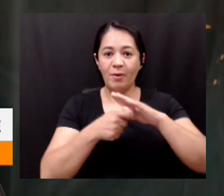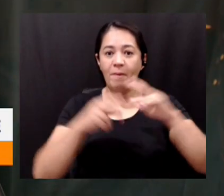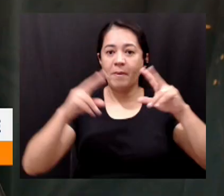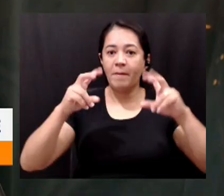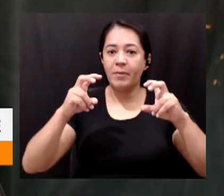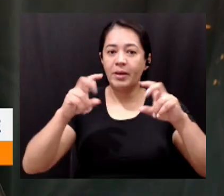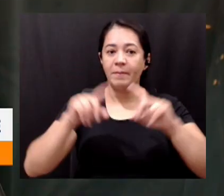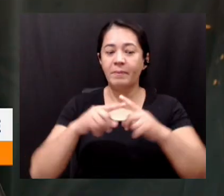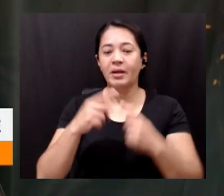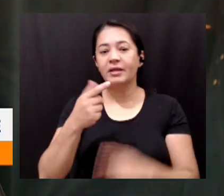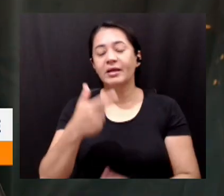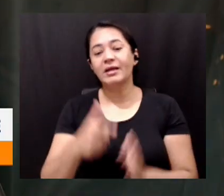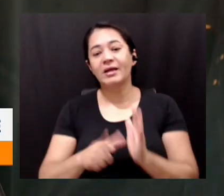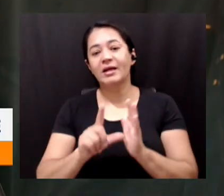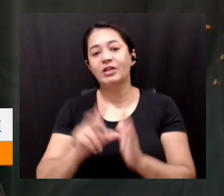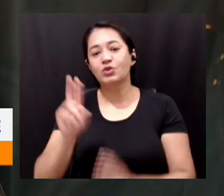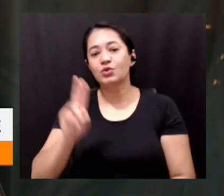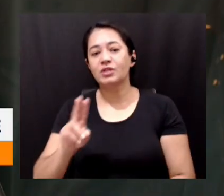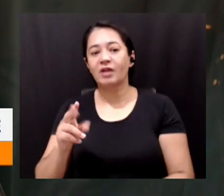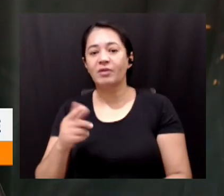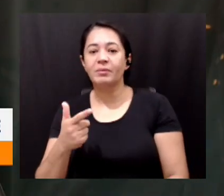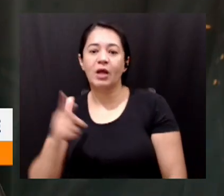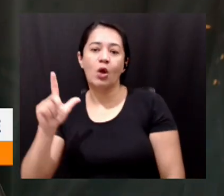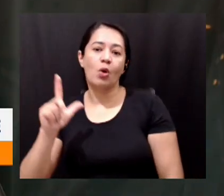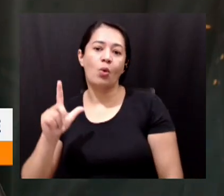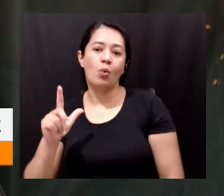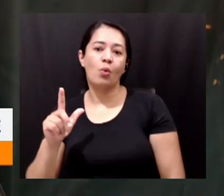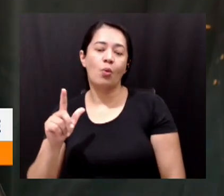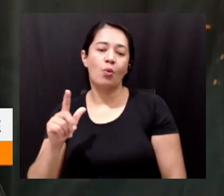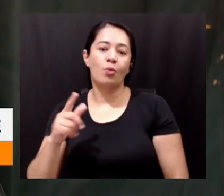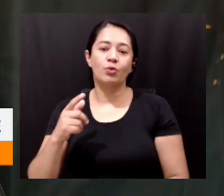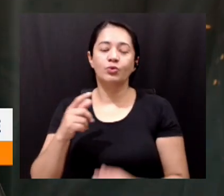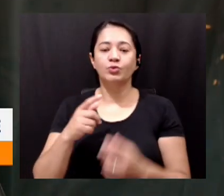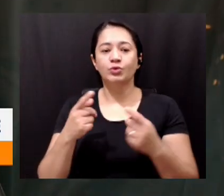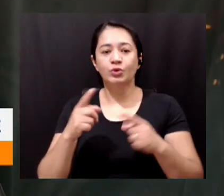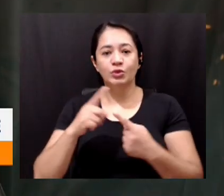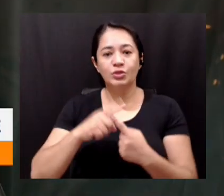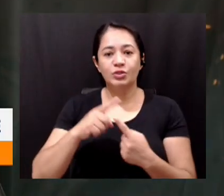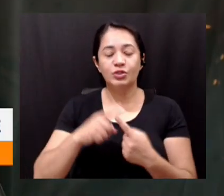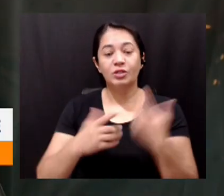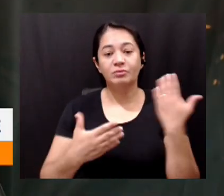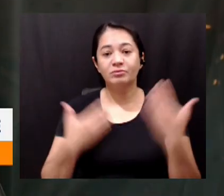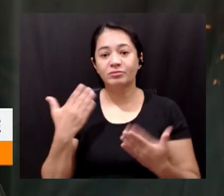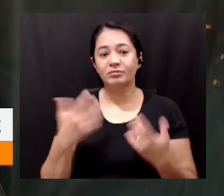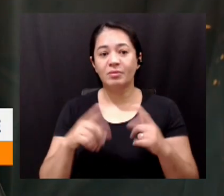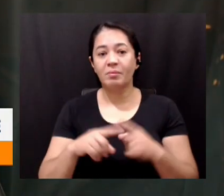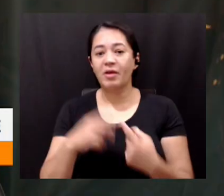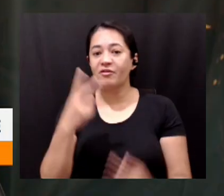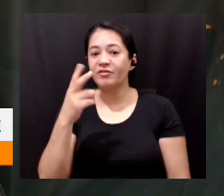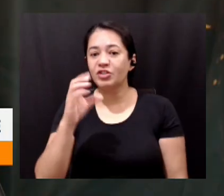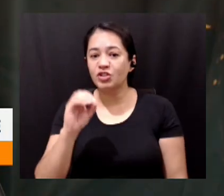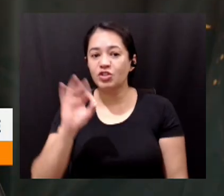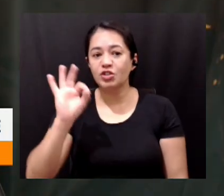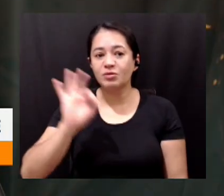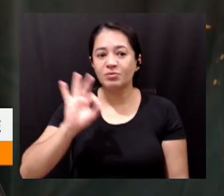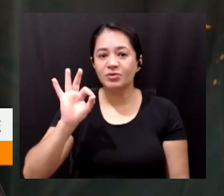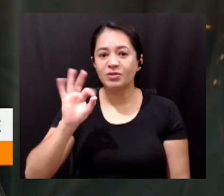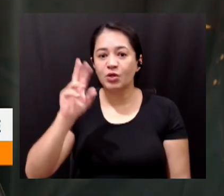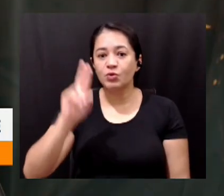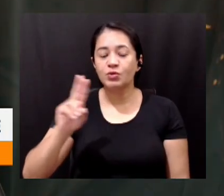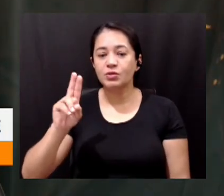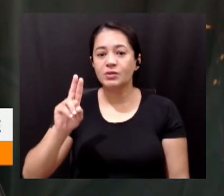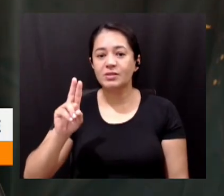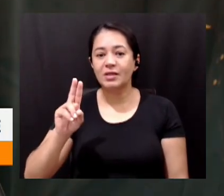de entretenimentos, né? Mas 20% usaram recursos que iriam para pagamentos de contas e